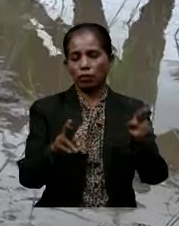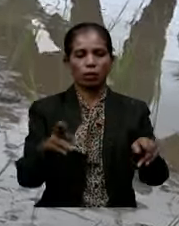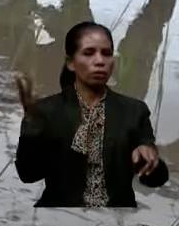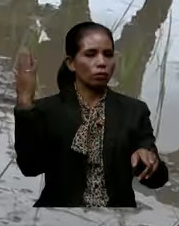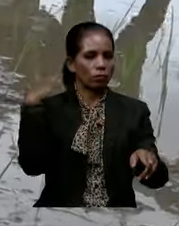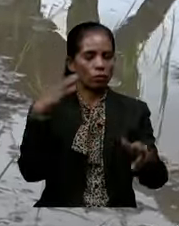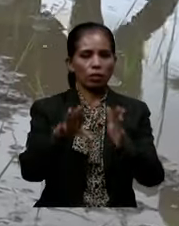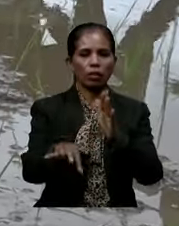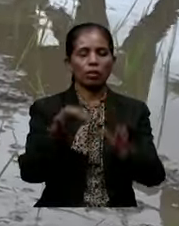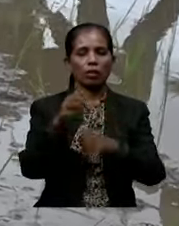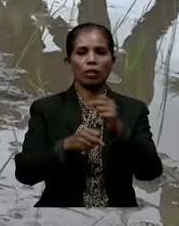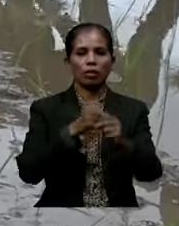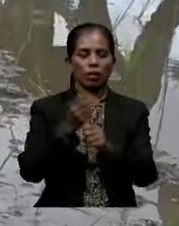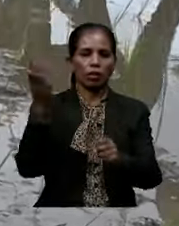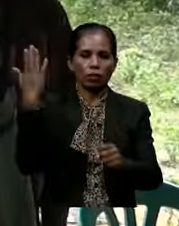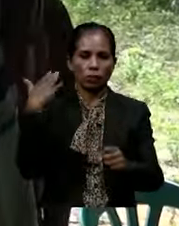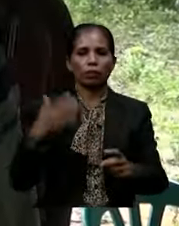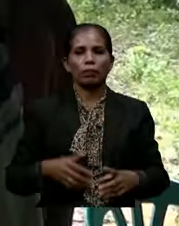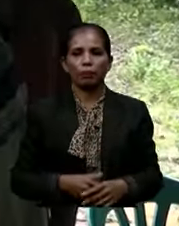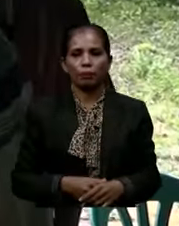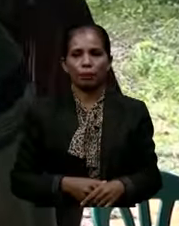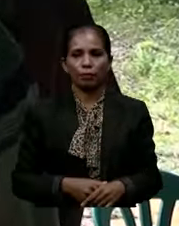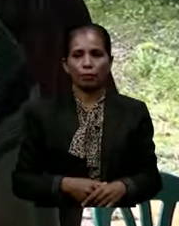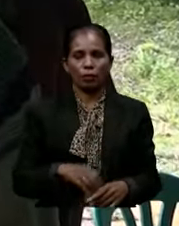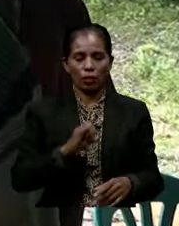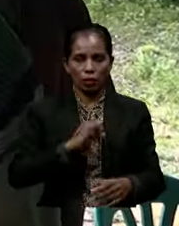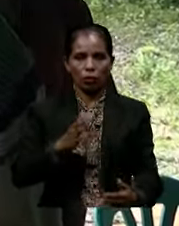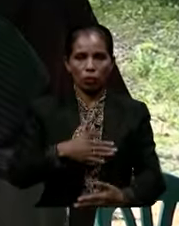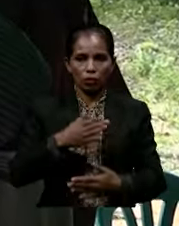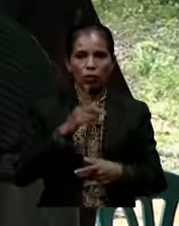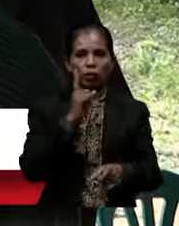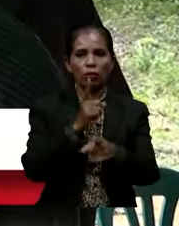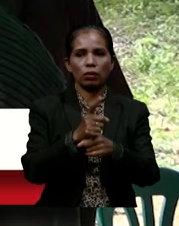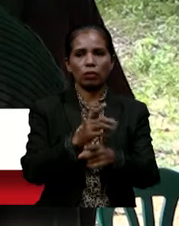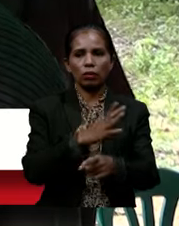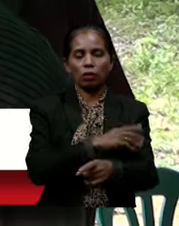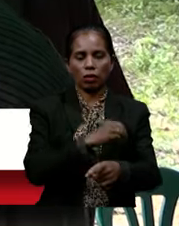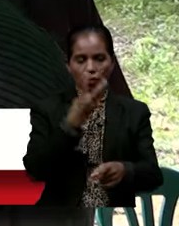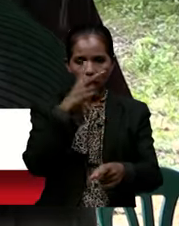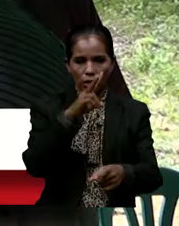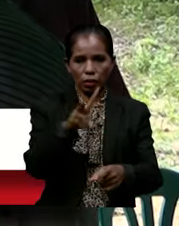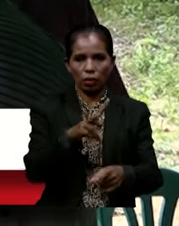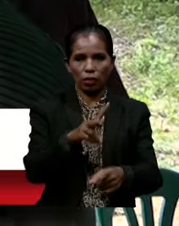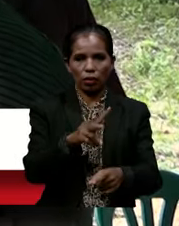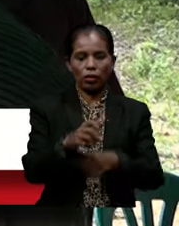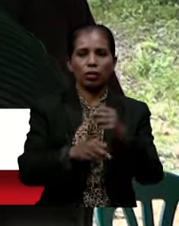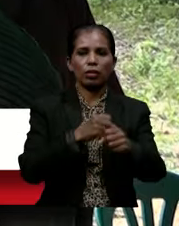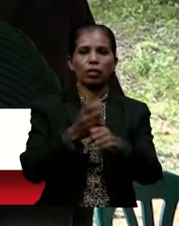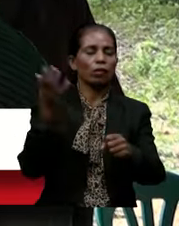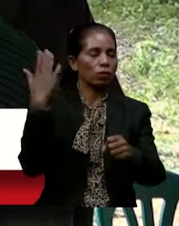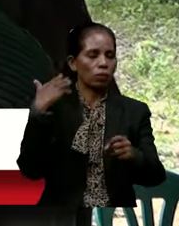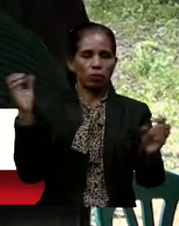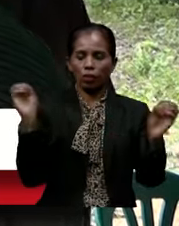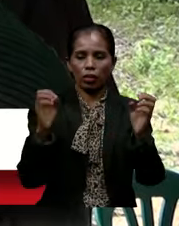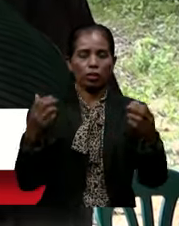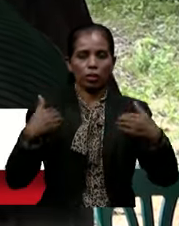sirahetan e atinan hirak liuba. Oh, nei au contenti los tamo wenya hau nia perkosa un tina kotu mai nila e resultado ne